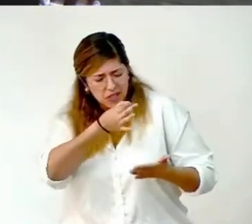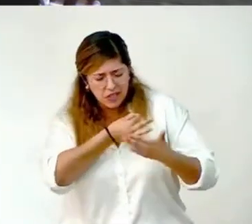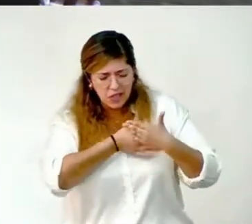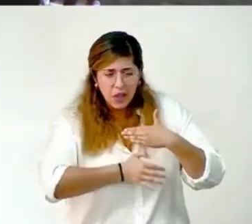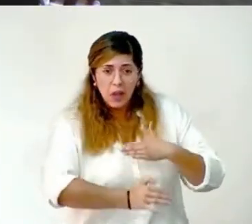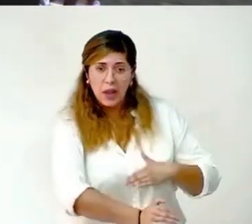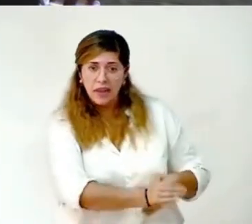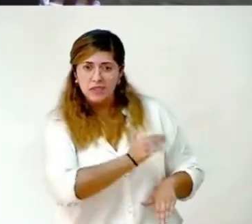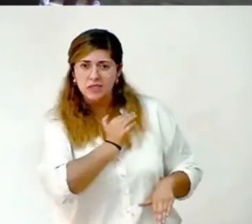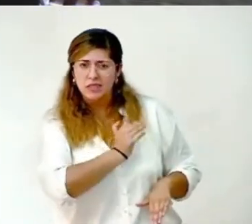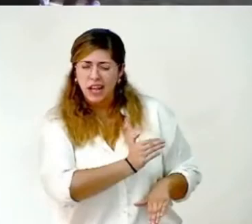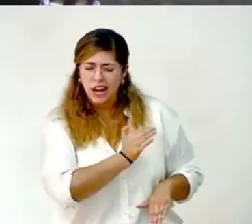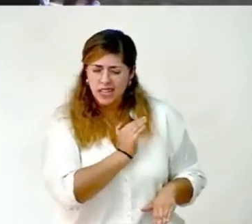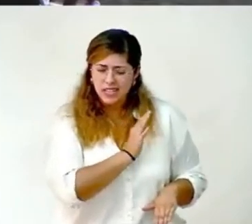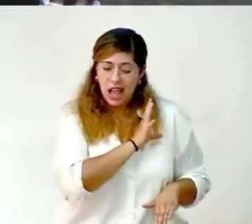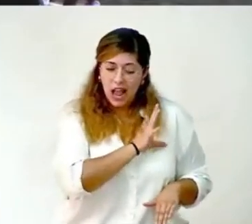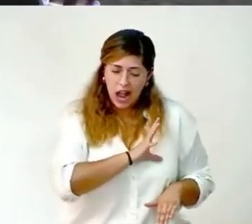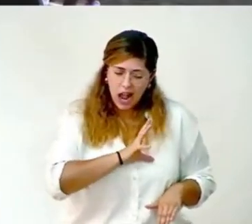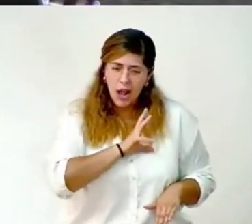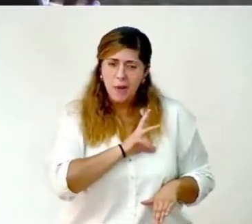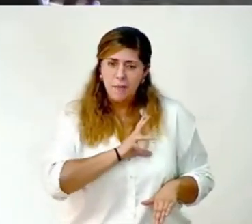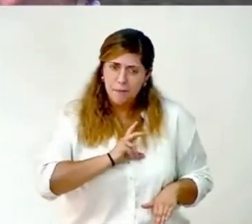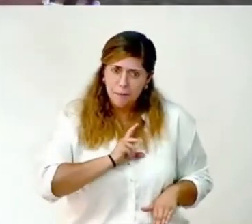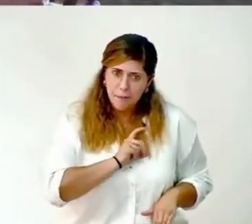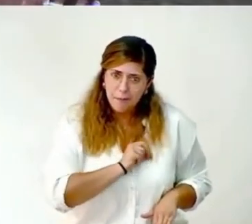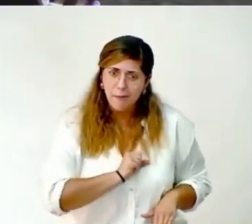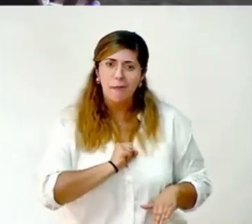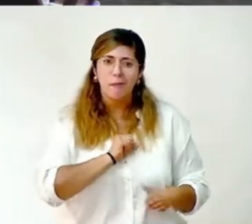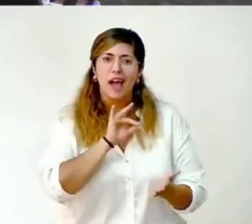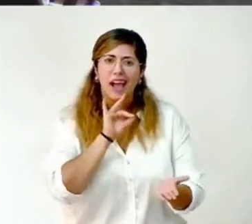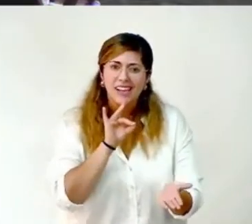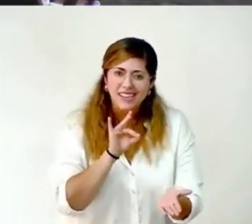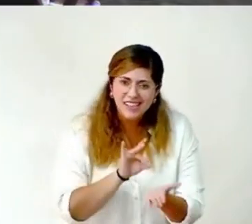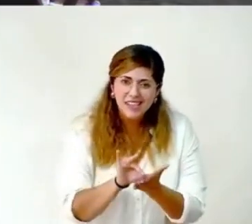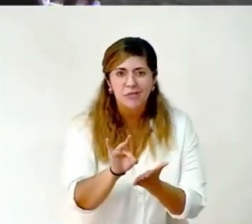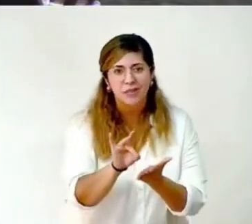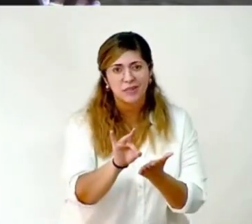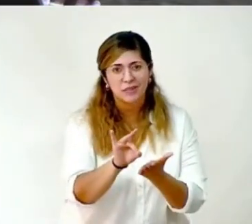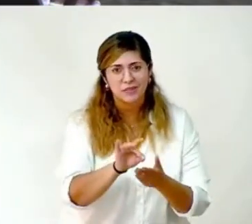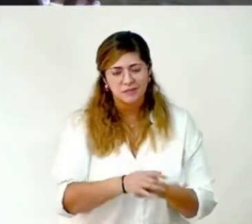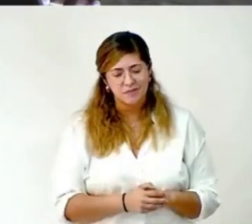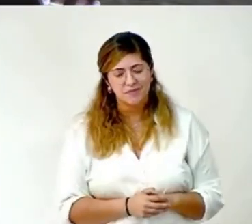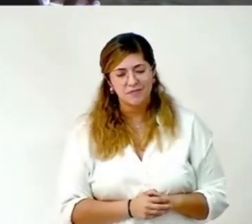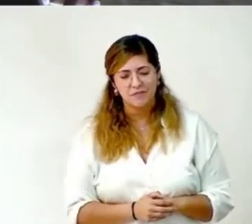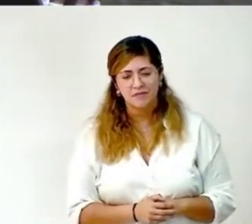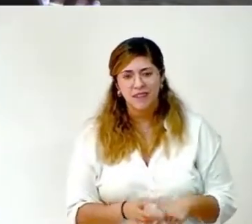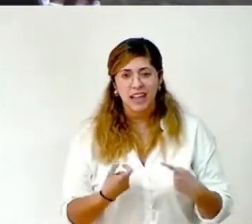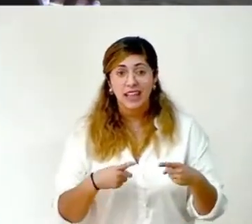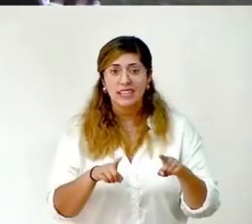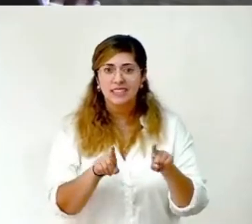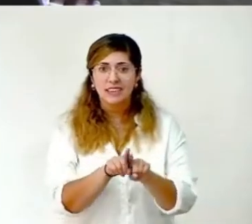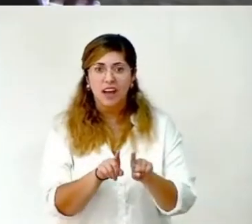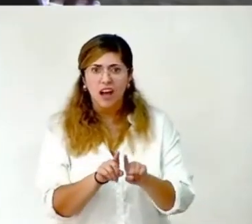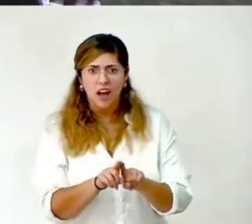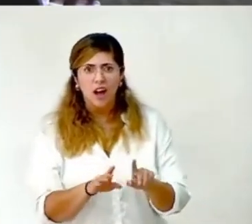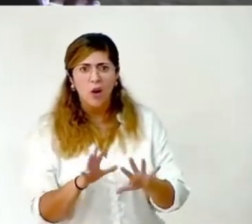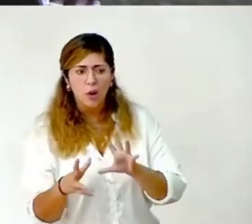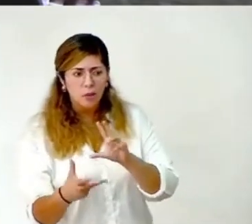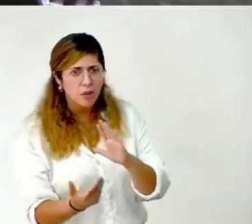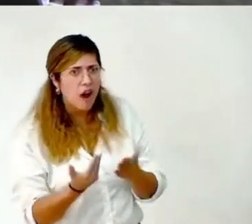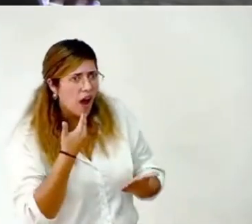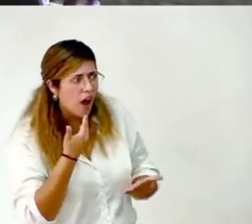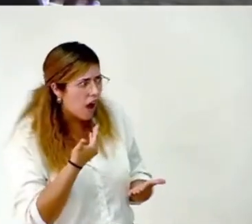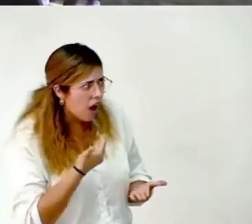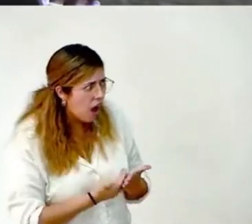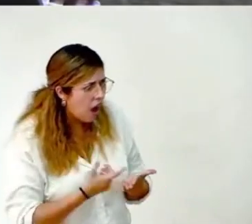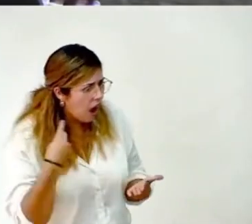de fazer aquilo que é contrassenso, amar os inimigos. Isso é um escândalo, é uma loucura